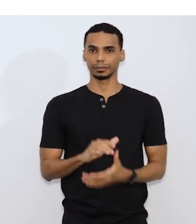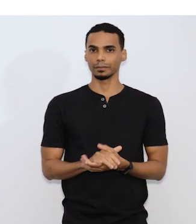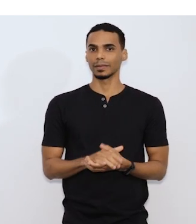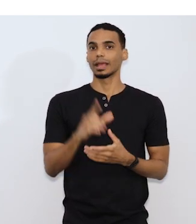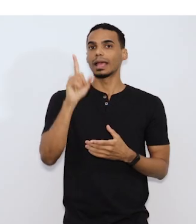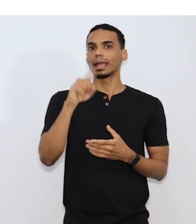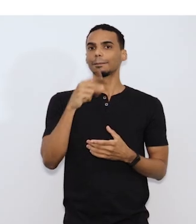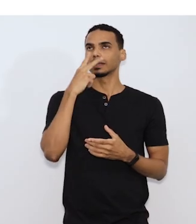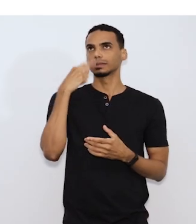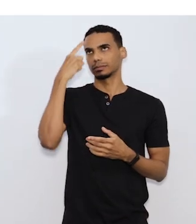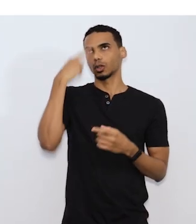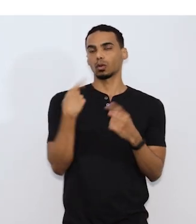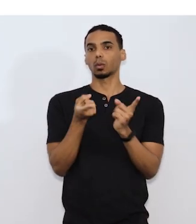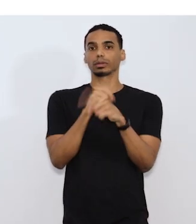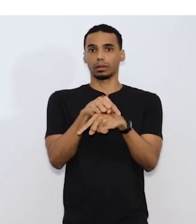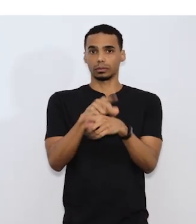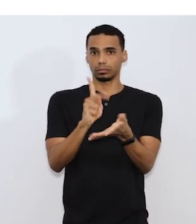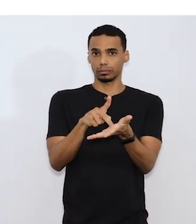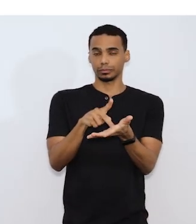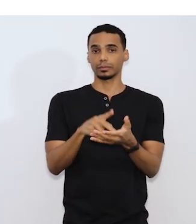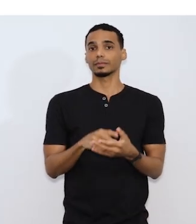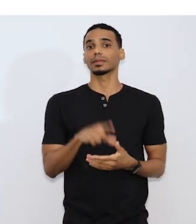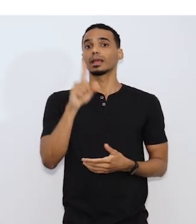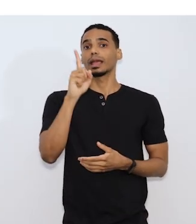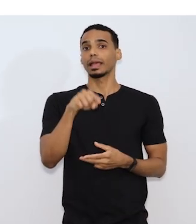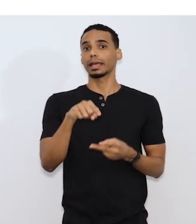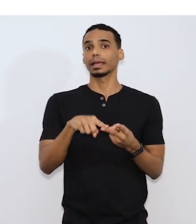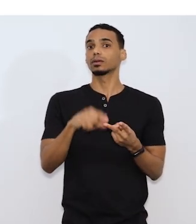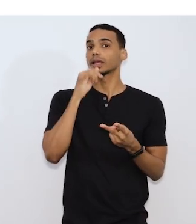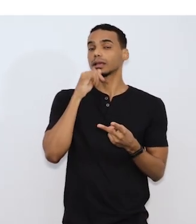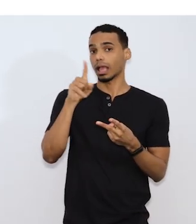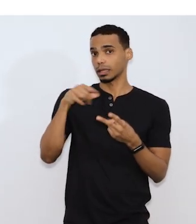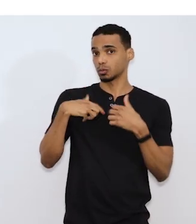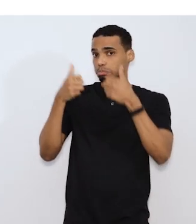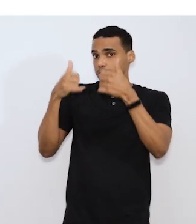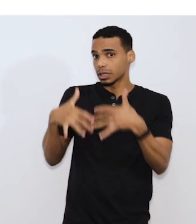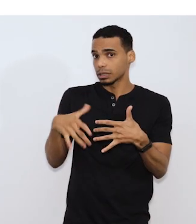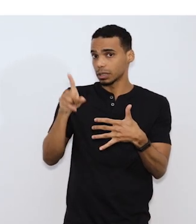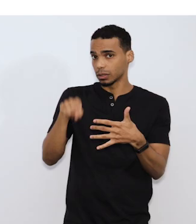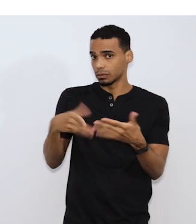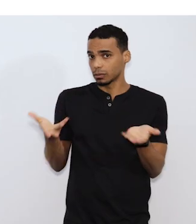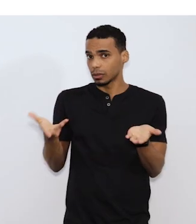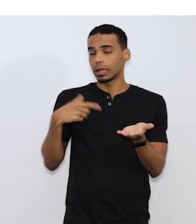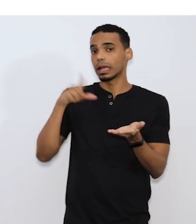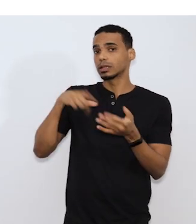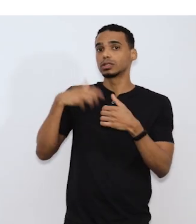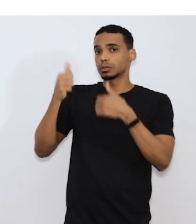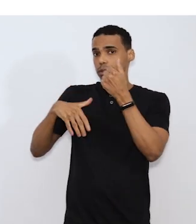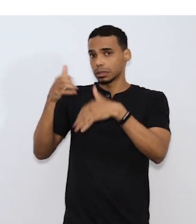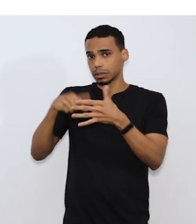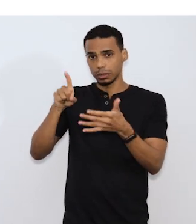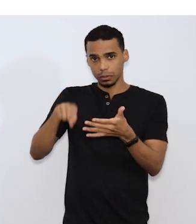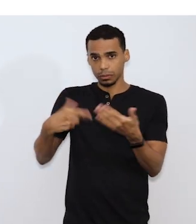uma ideia de oposição, de contrário, é uma ideia de explicação, né? Ele está explicando, ele está